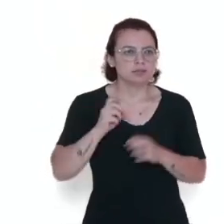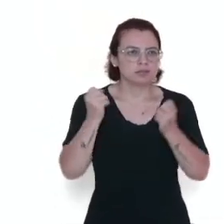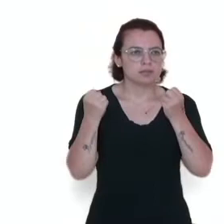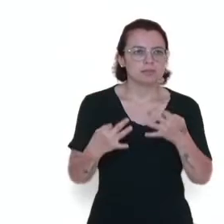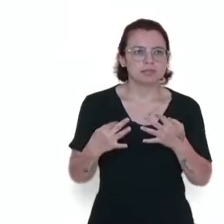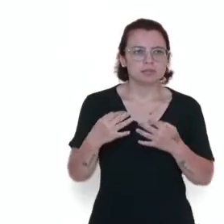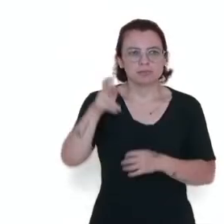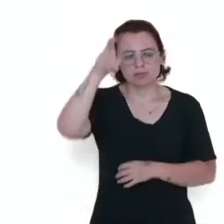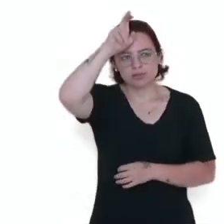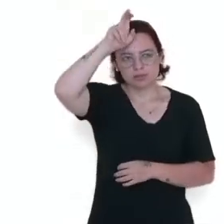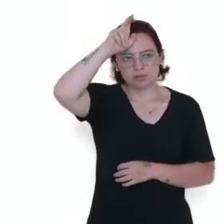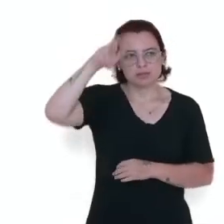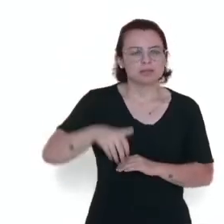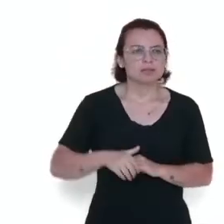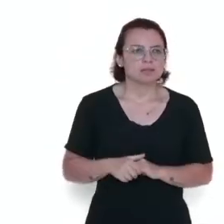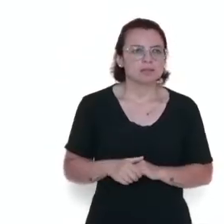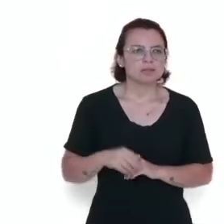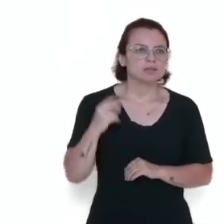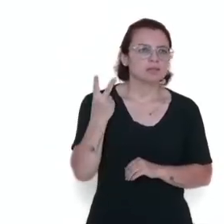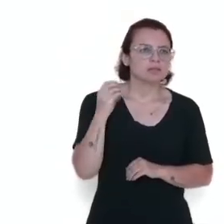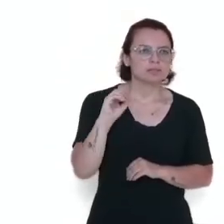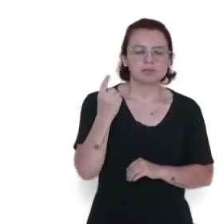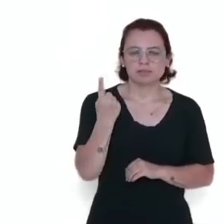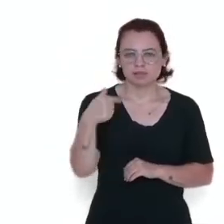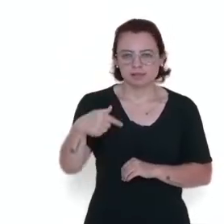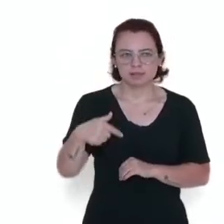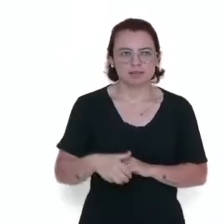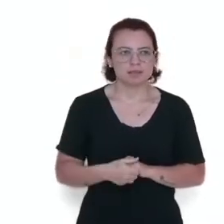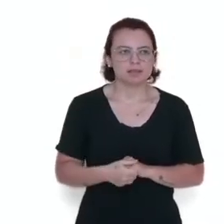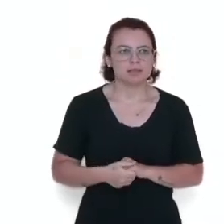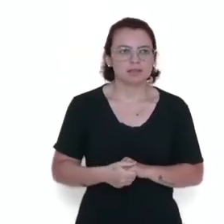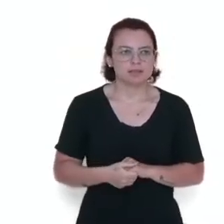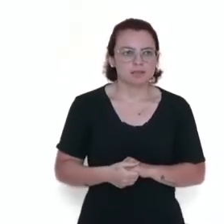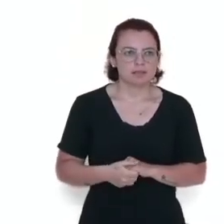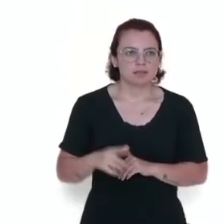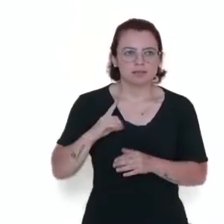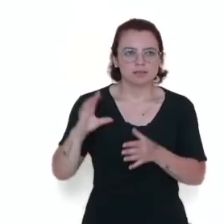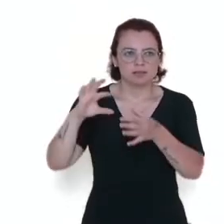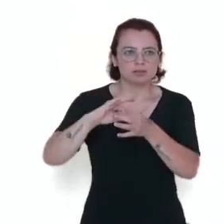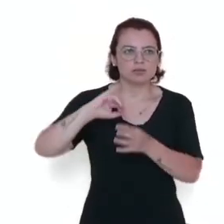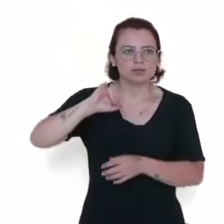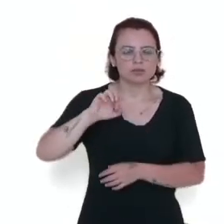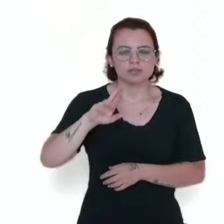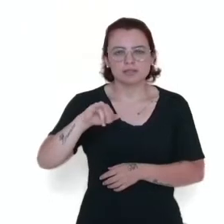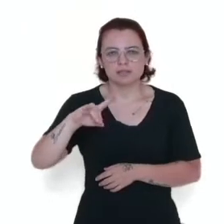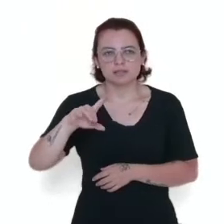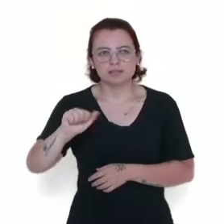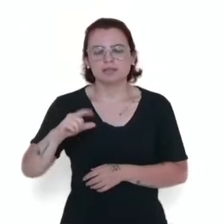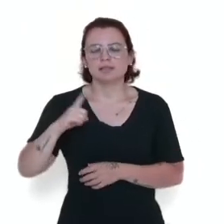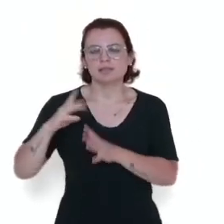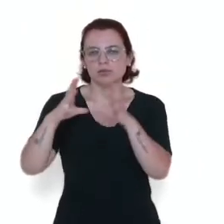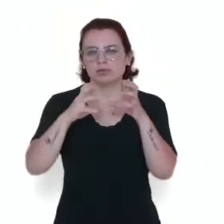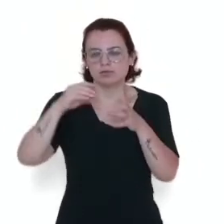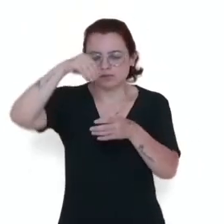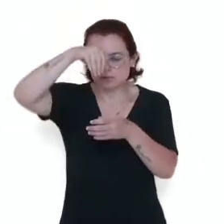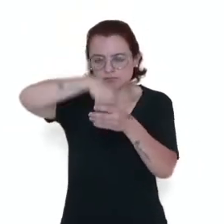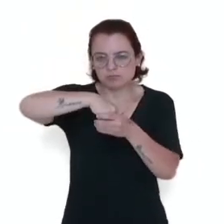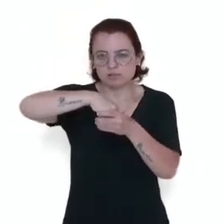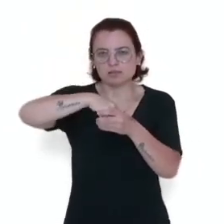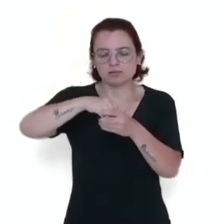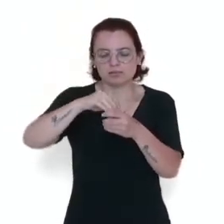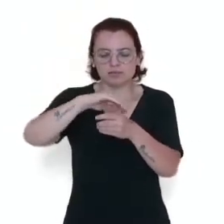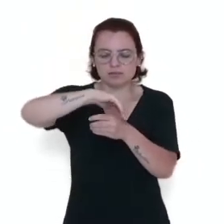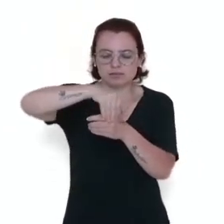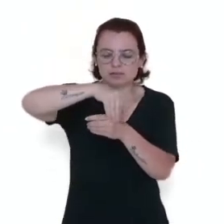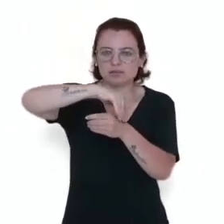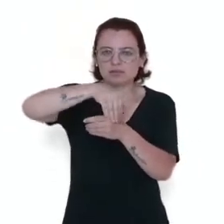Egito. Em 2017, né, a paz então com a Jordânia e o Egito, mas o conflito interno, né, ali na faixa de Gaza, por